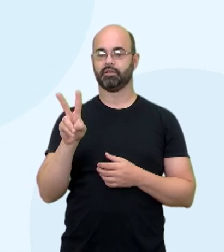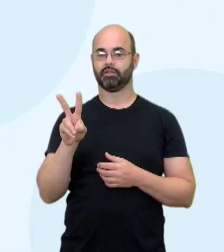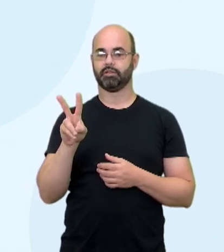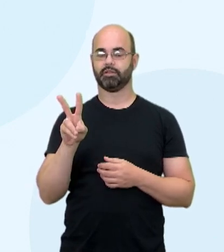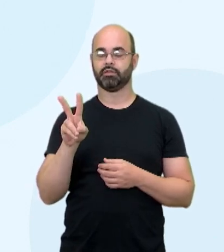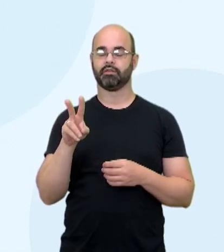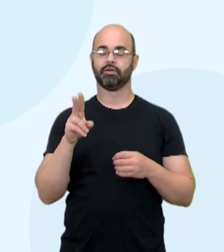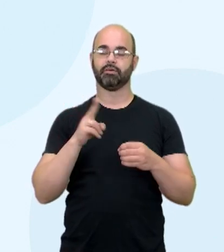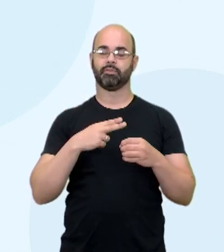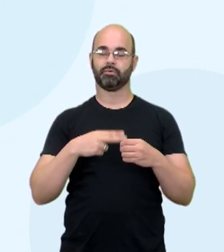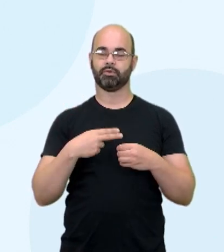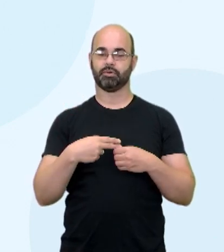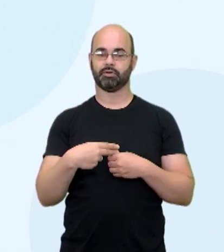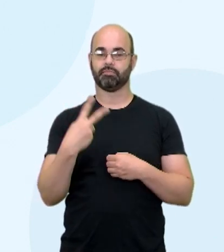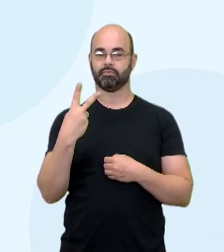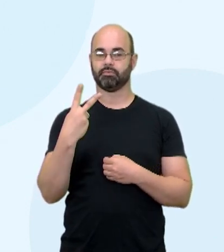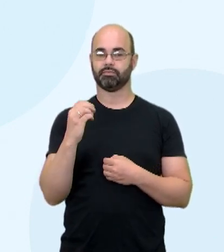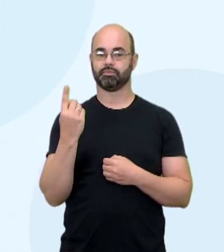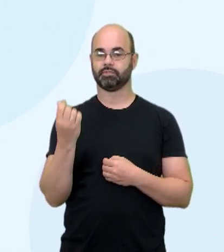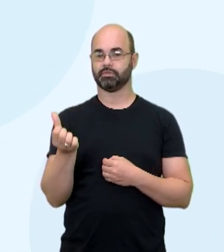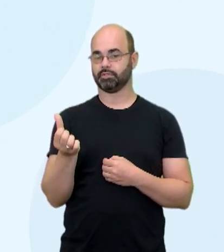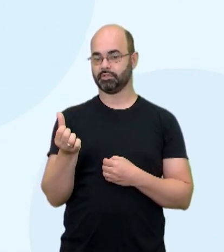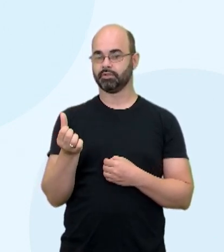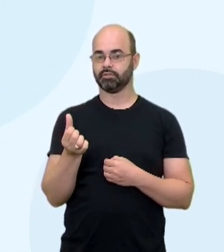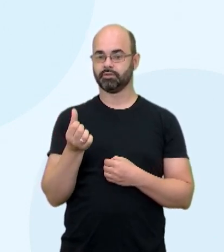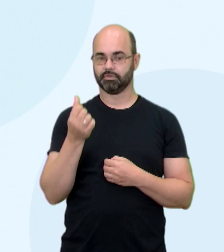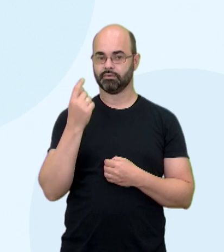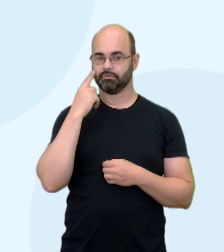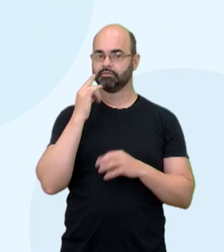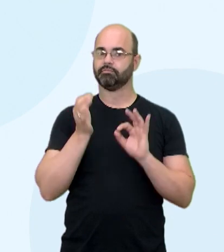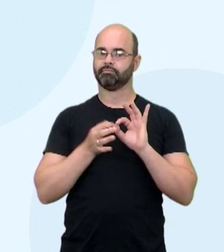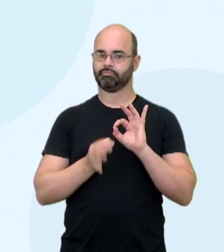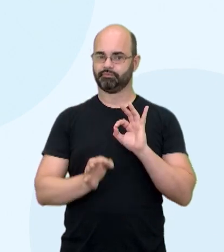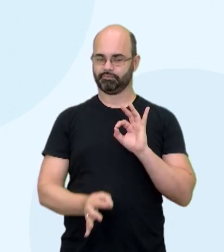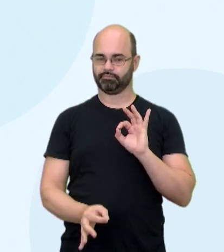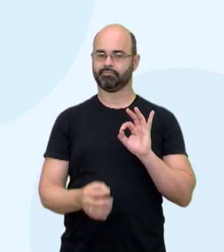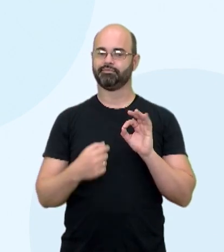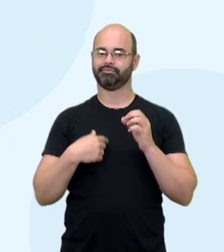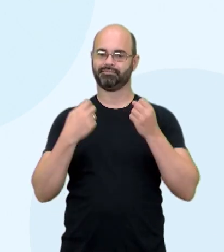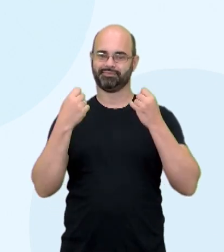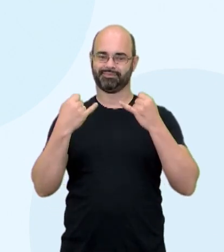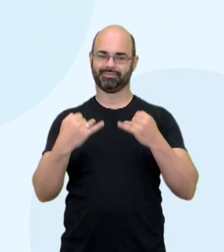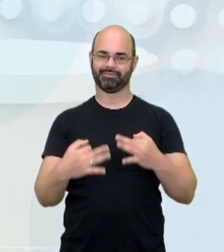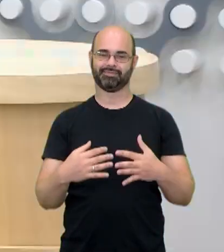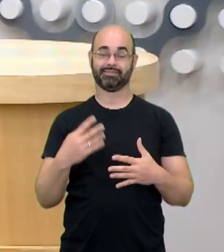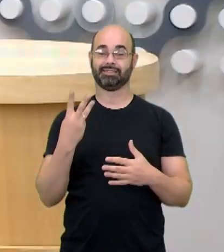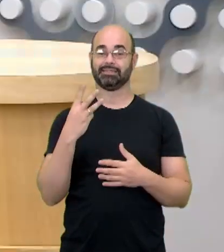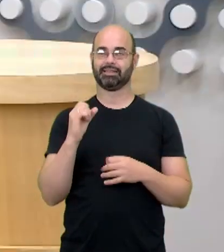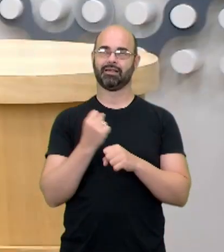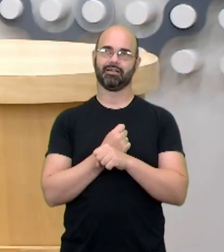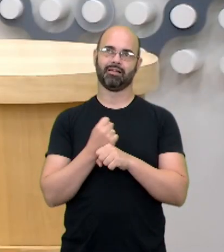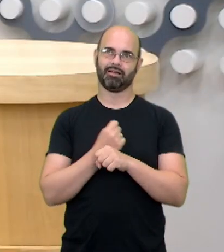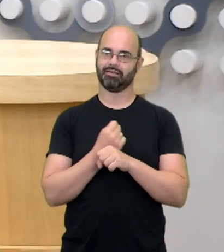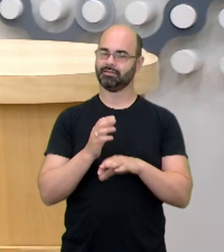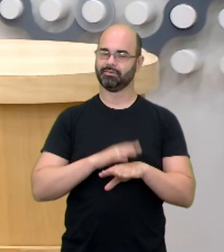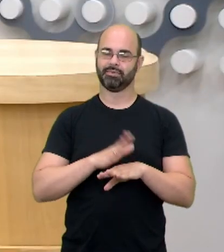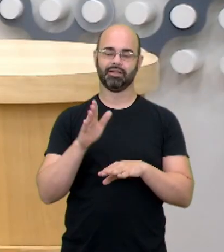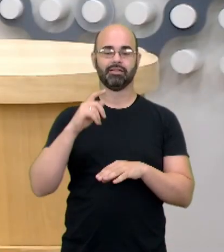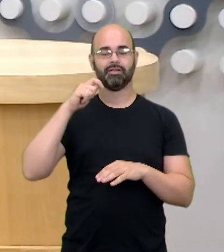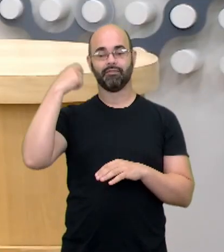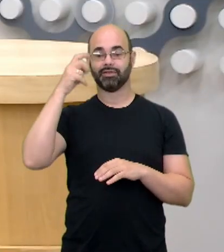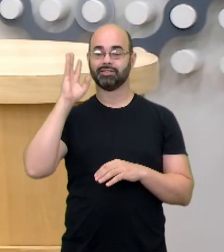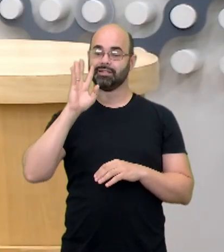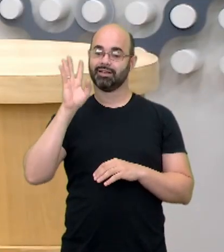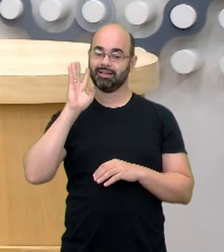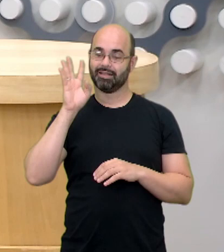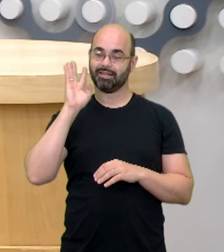2016, para vocês verem que a discussão é uma discussão bem longa, né? Eu falei para vocês que está aí há mais de 30 anos, e é um vídeo muito legal porque